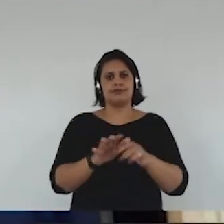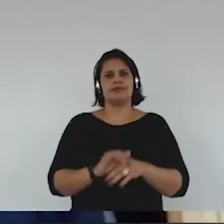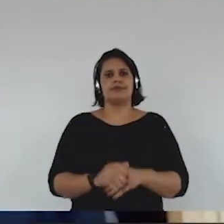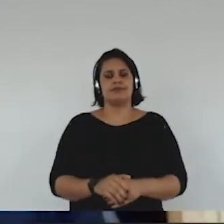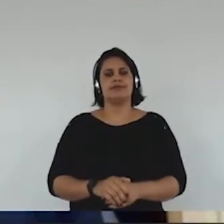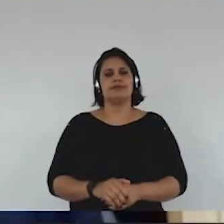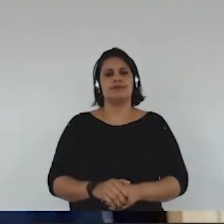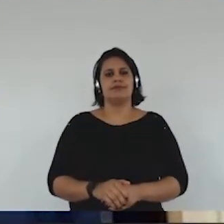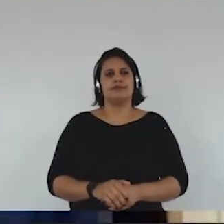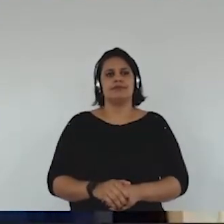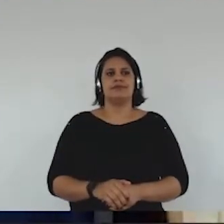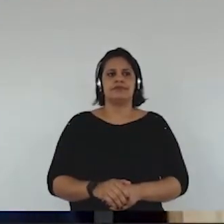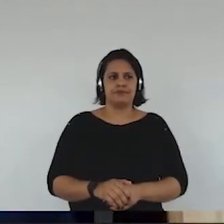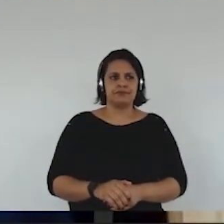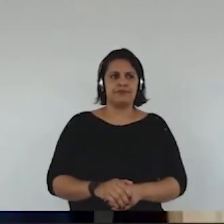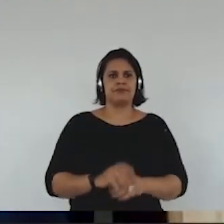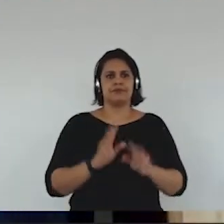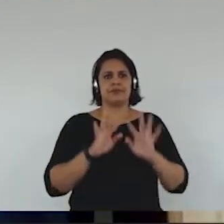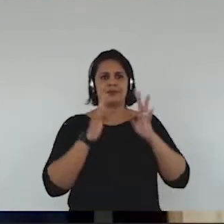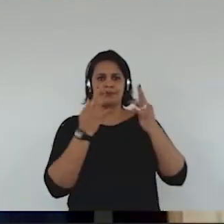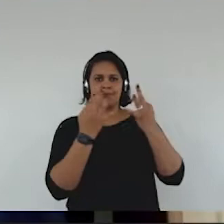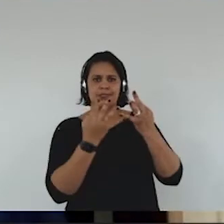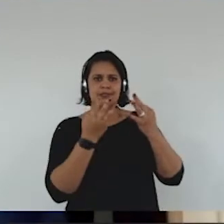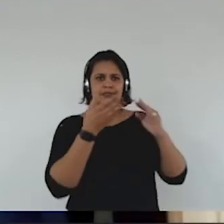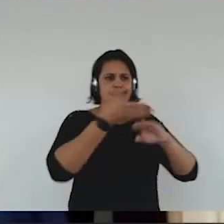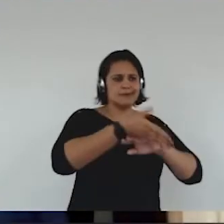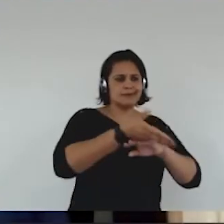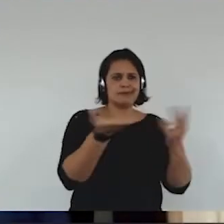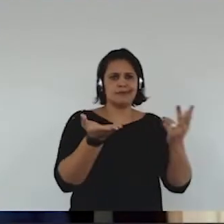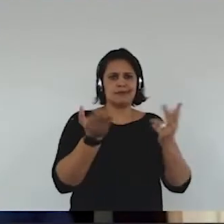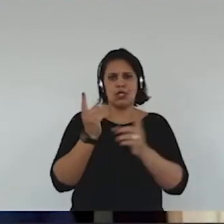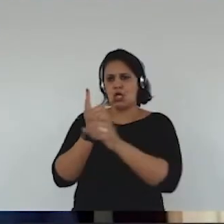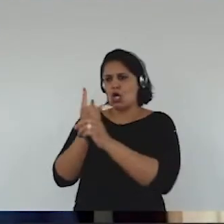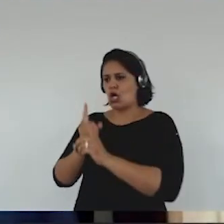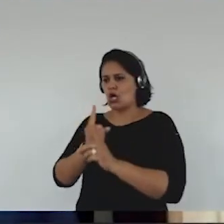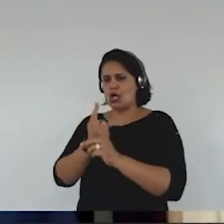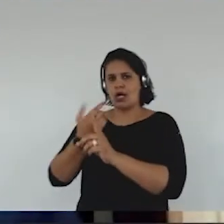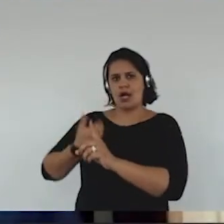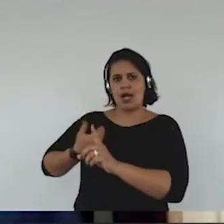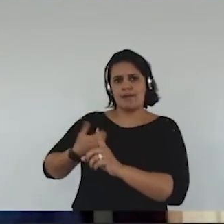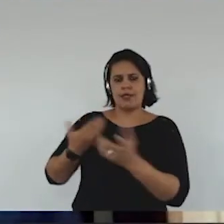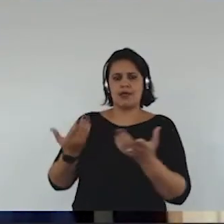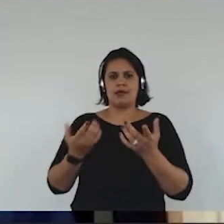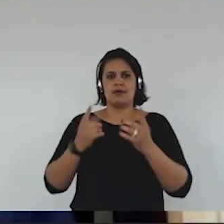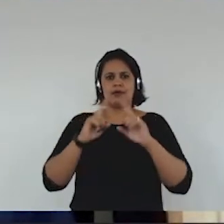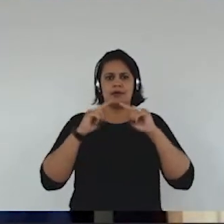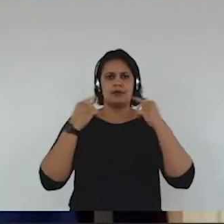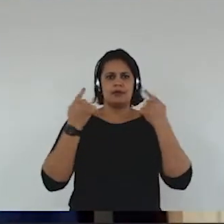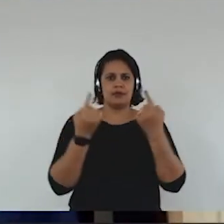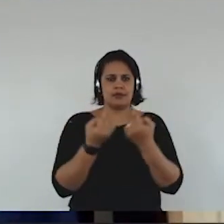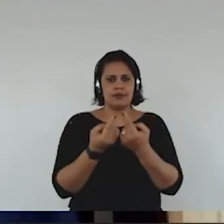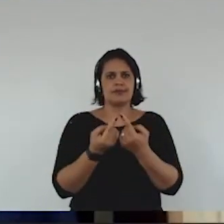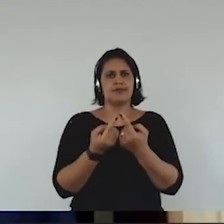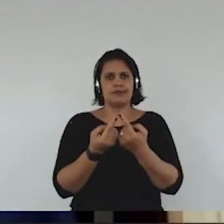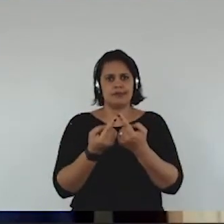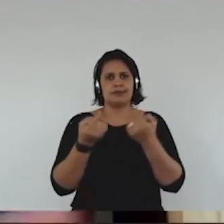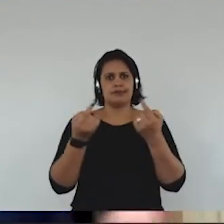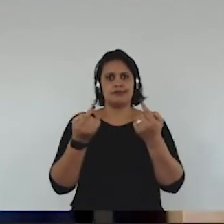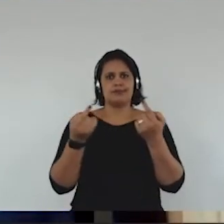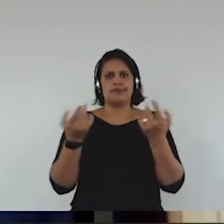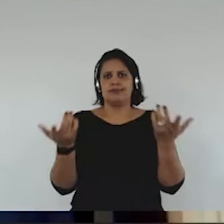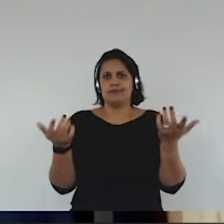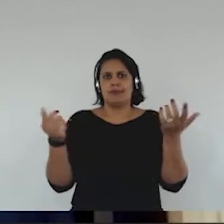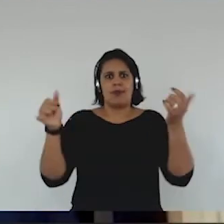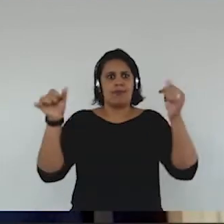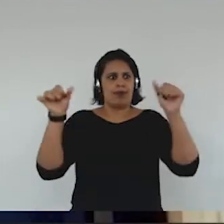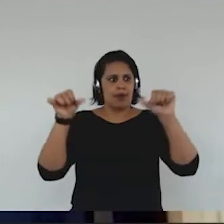reuniões familiares, o encontro com os amigos, o convívio, as reuniões, elas sofreram, sem